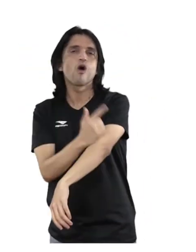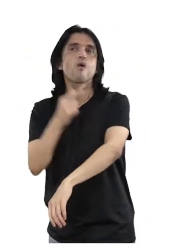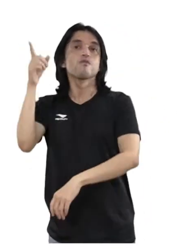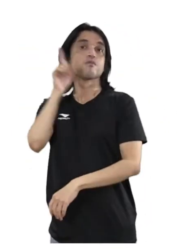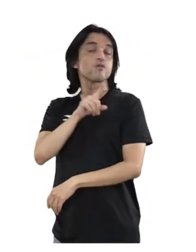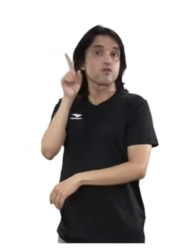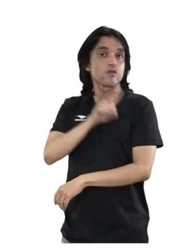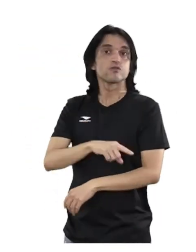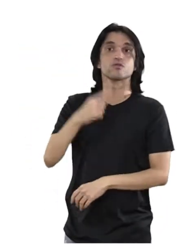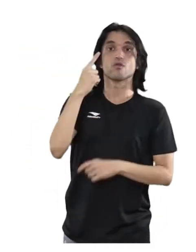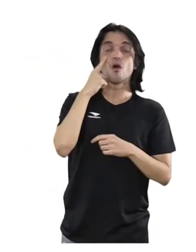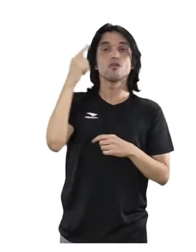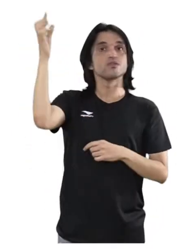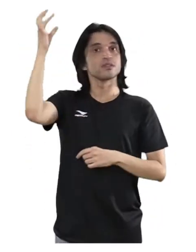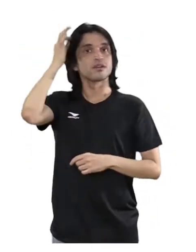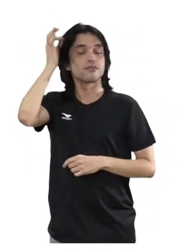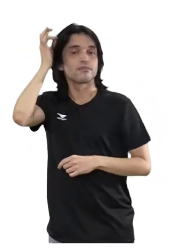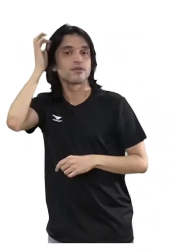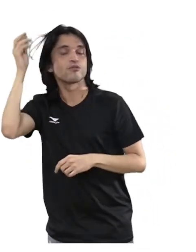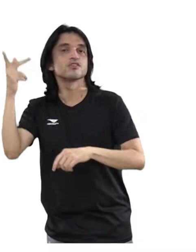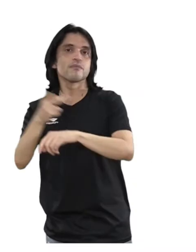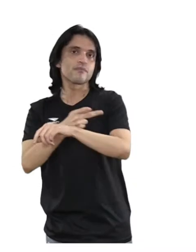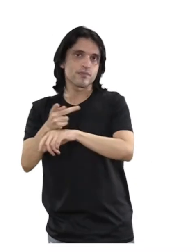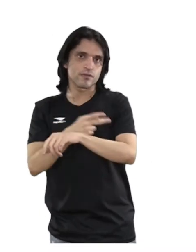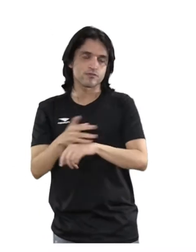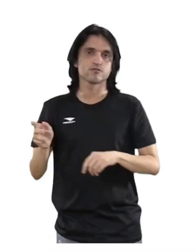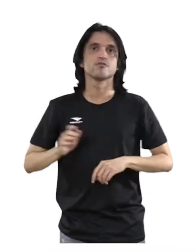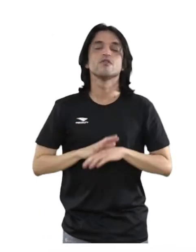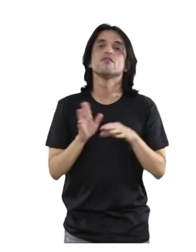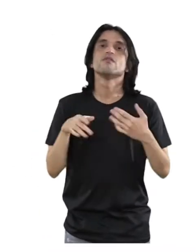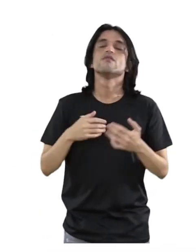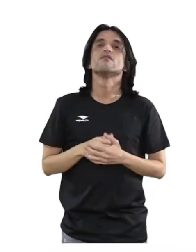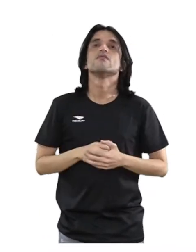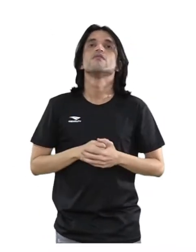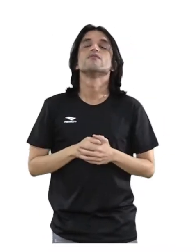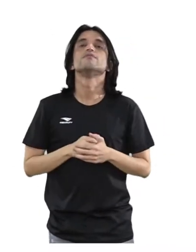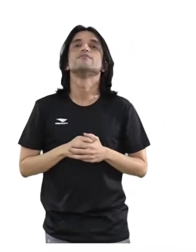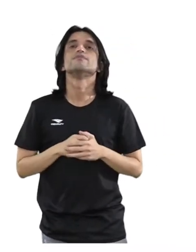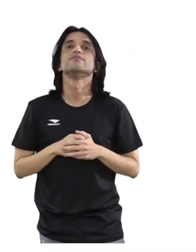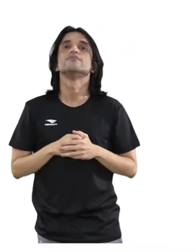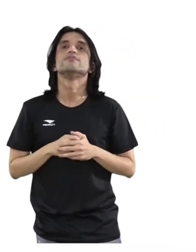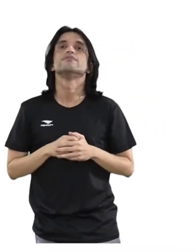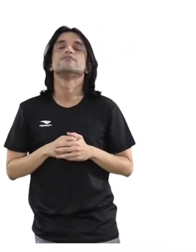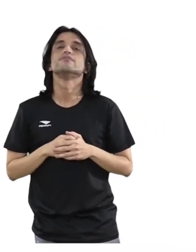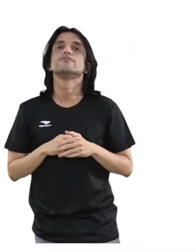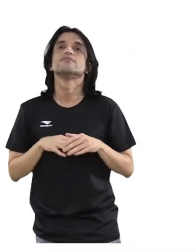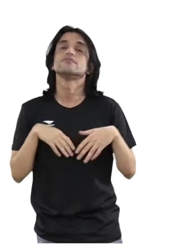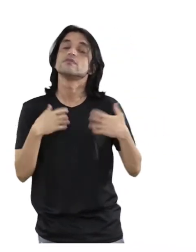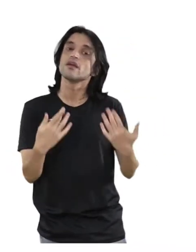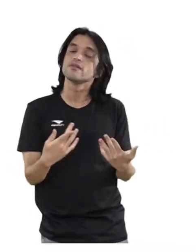descrição apresenta 3 passos para a construção. A introdução, a apresentação do que se